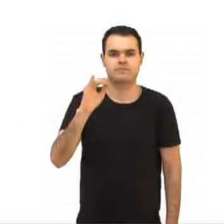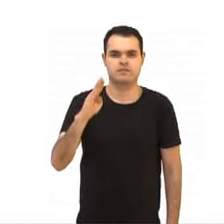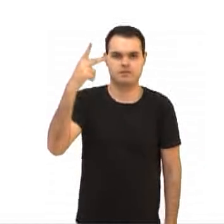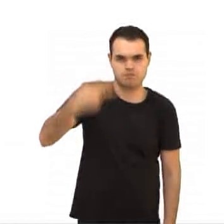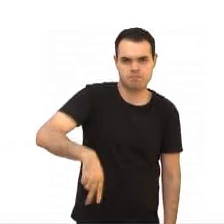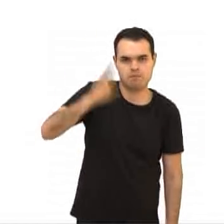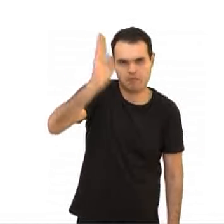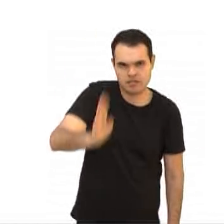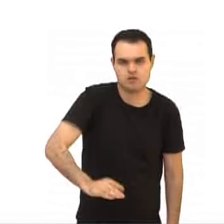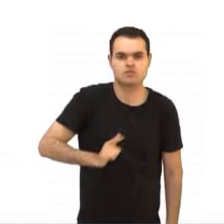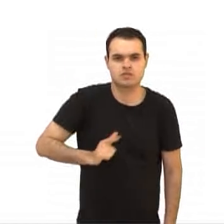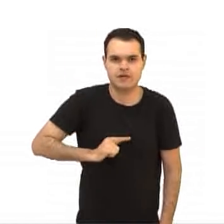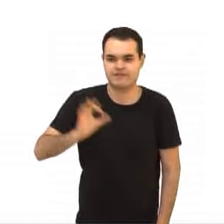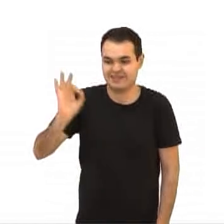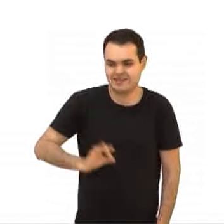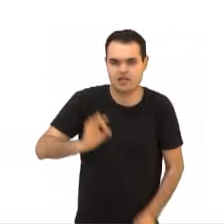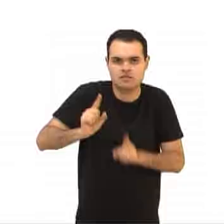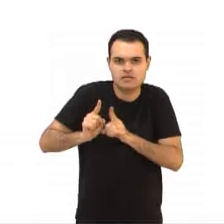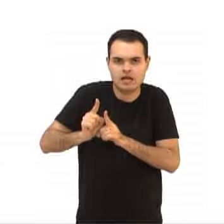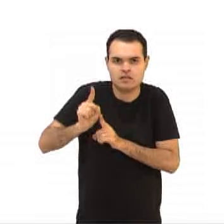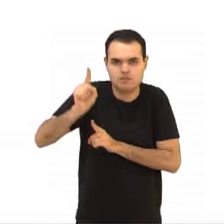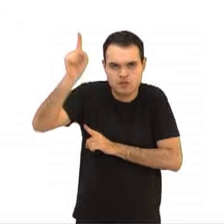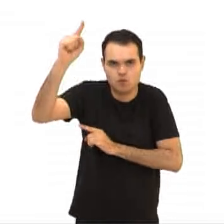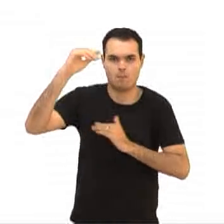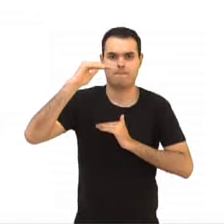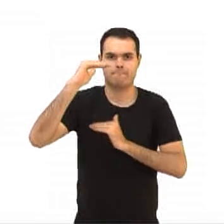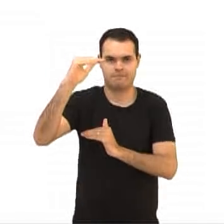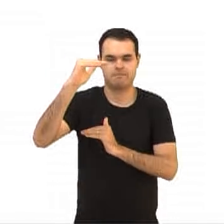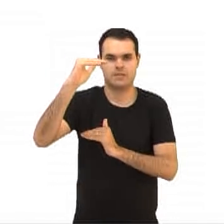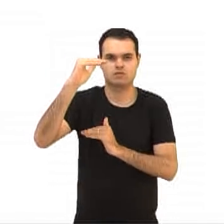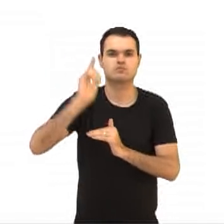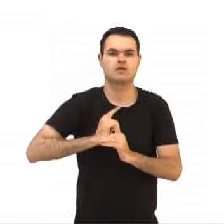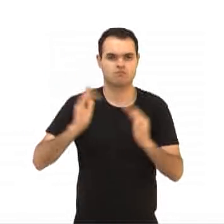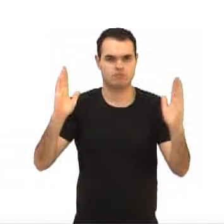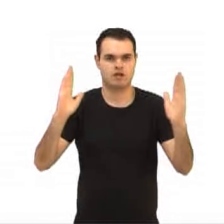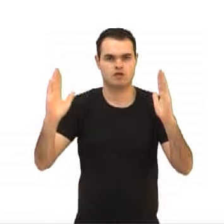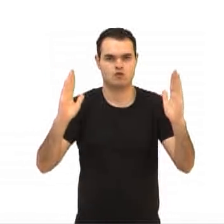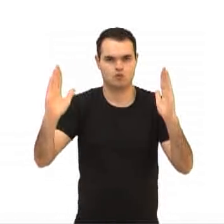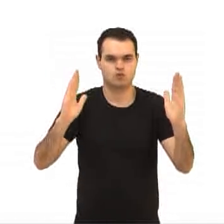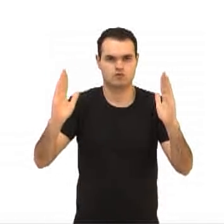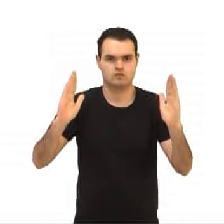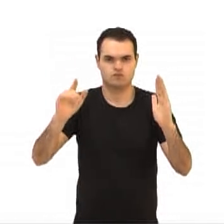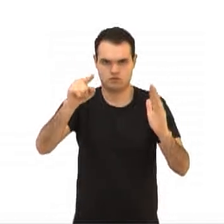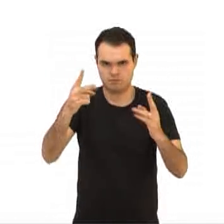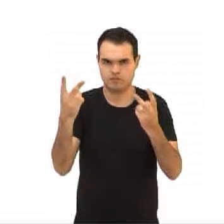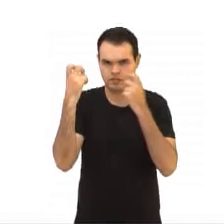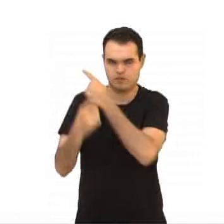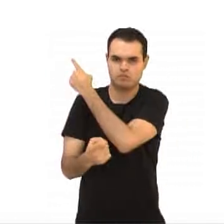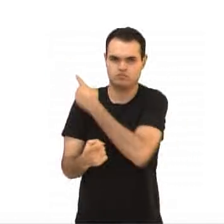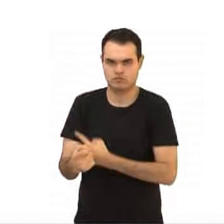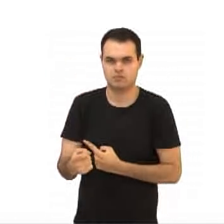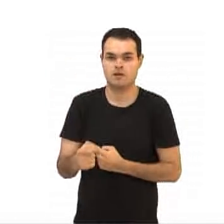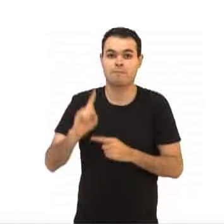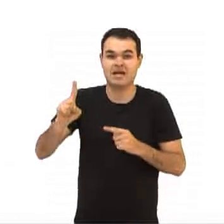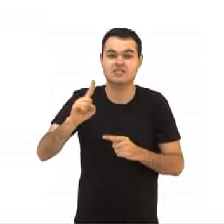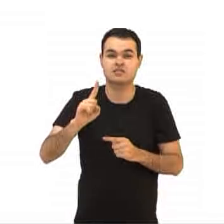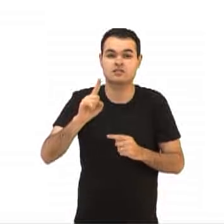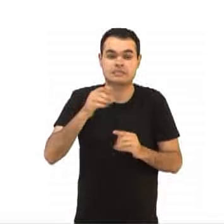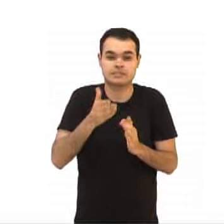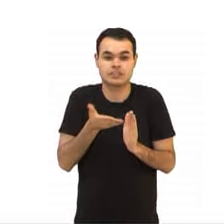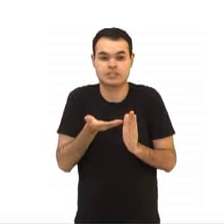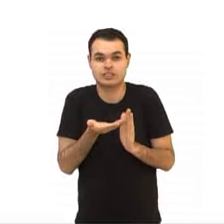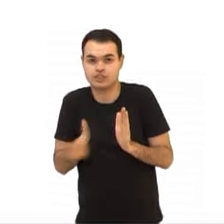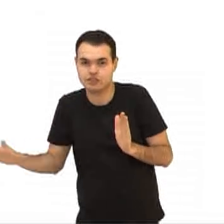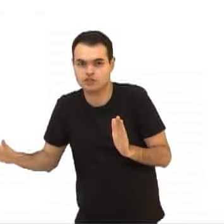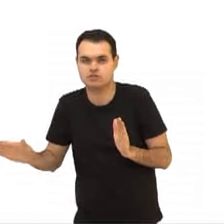teve taxas de crescimento durante o período. Quase todo o período, taxa de crescimento, você anotou isso. Exceção, lembra,